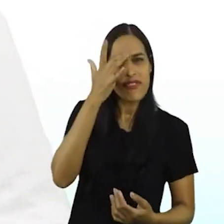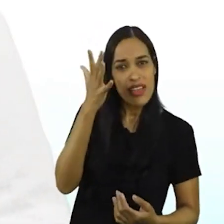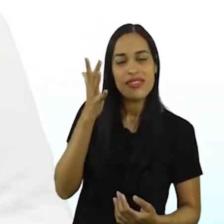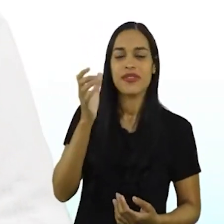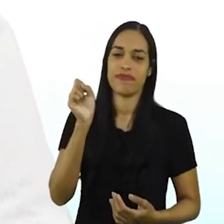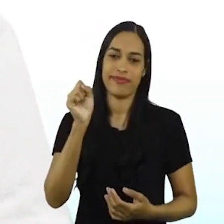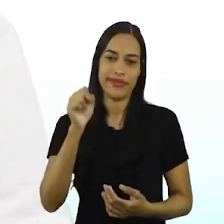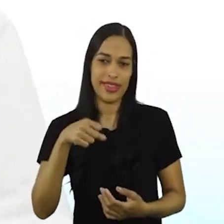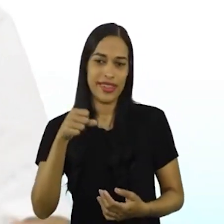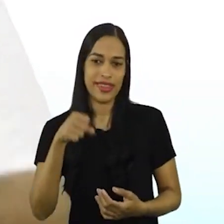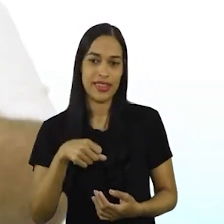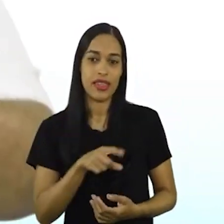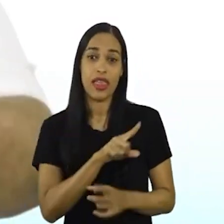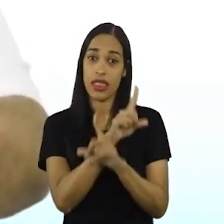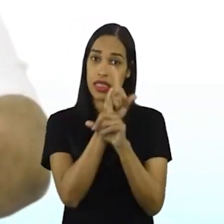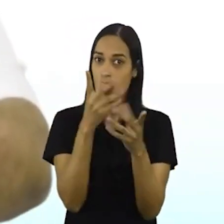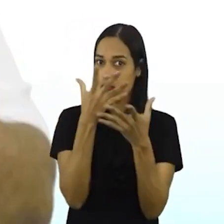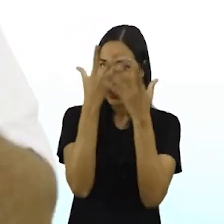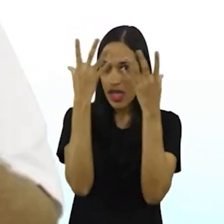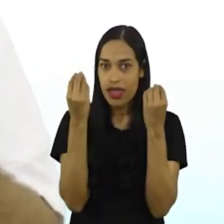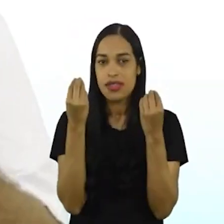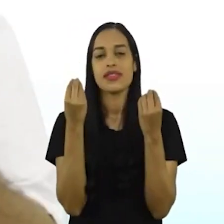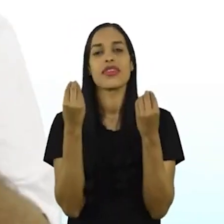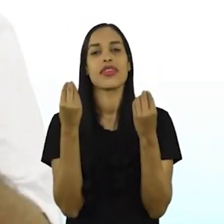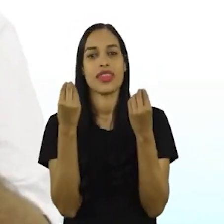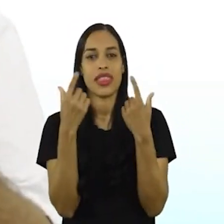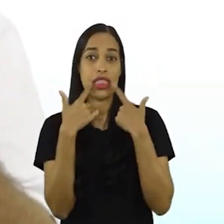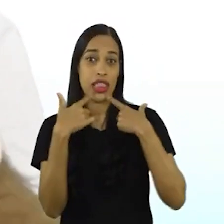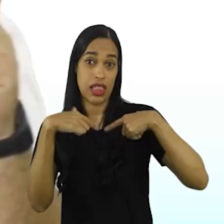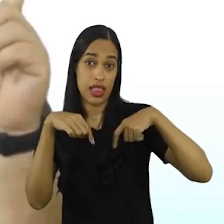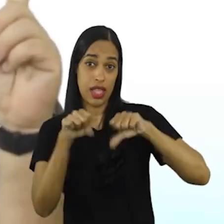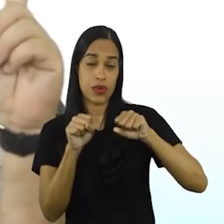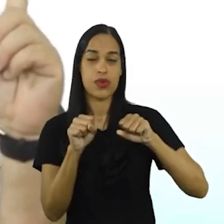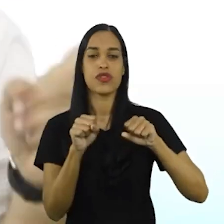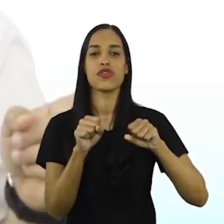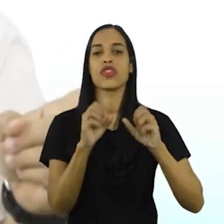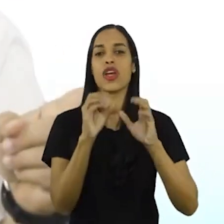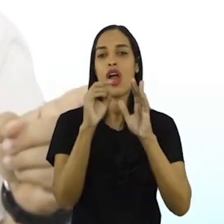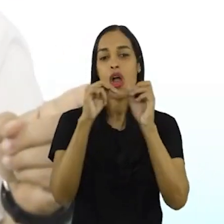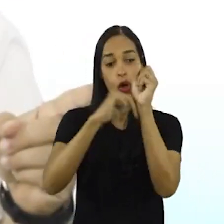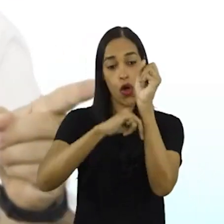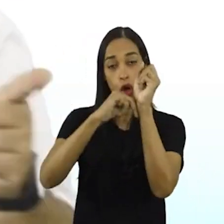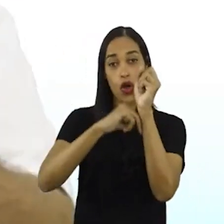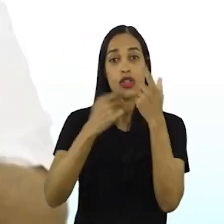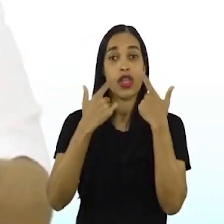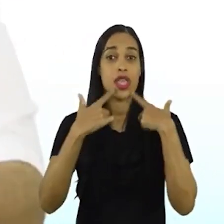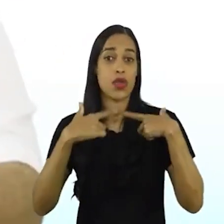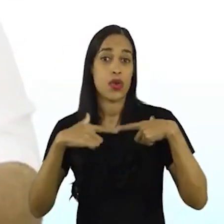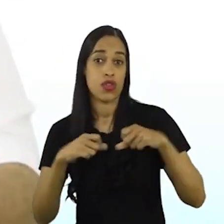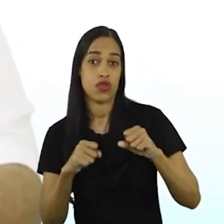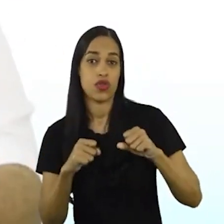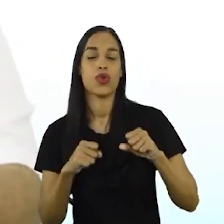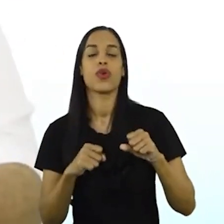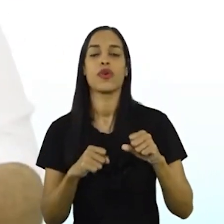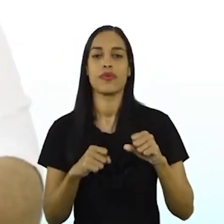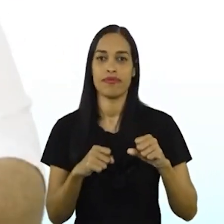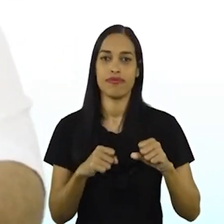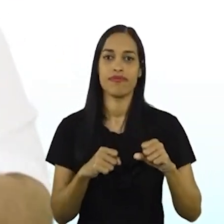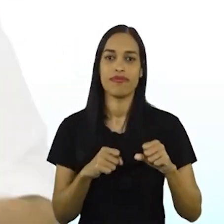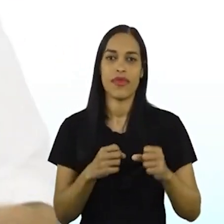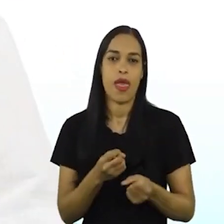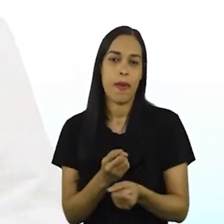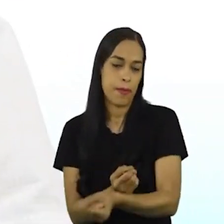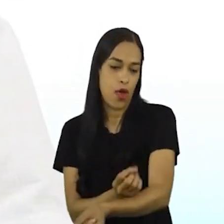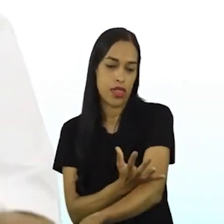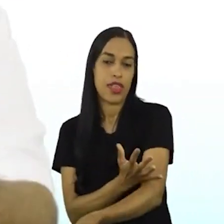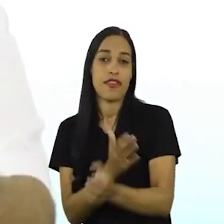Fácil? Fácil. Não esquece, função metalinguística, código linguístico. Função